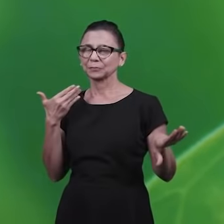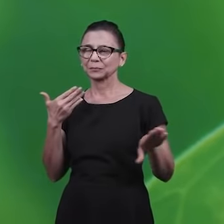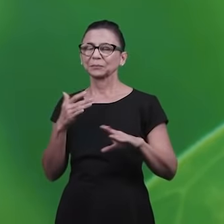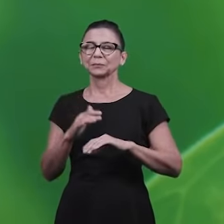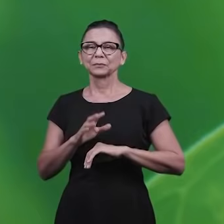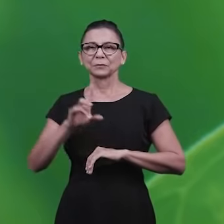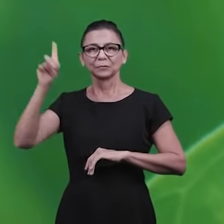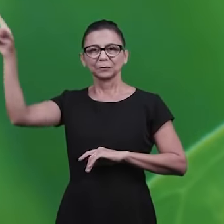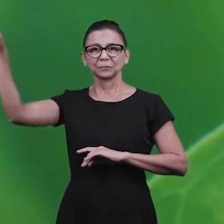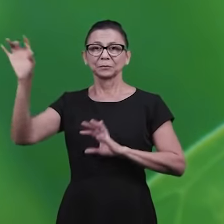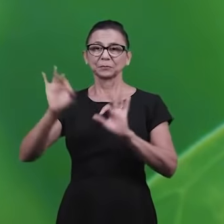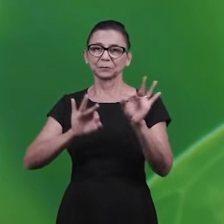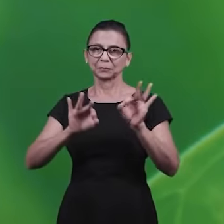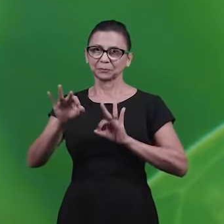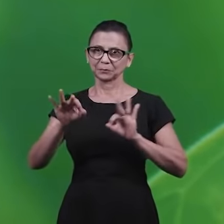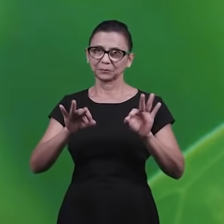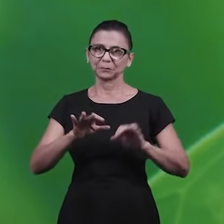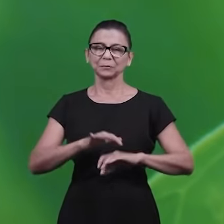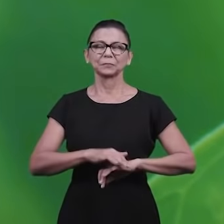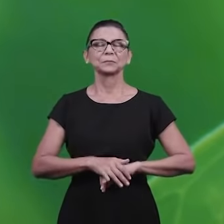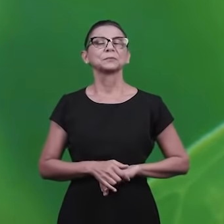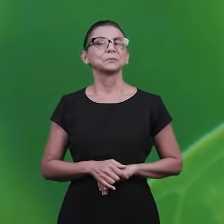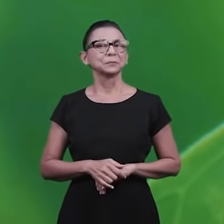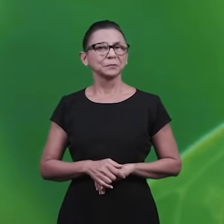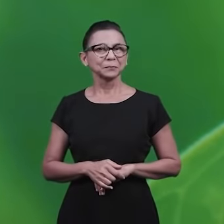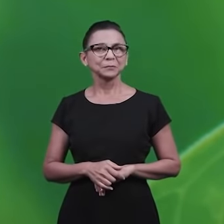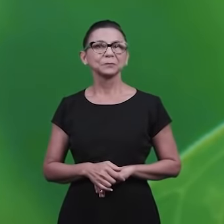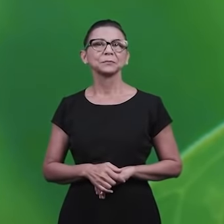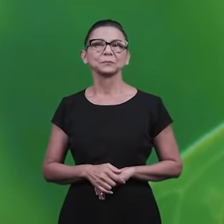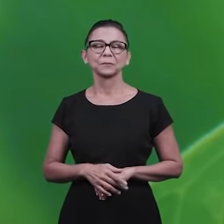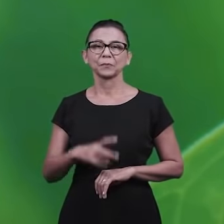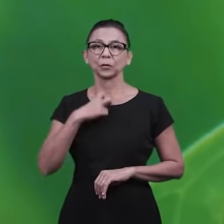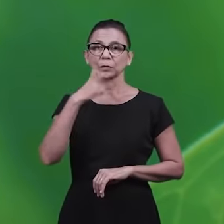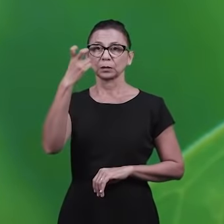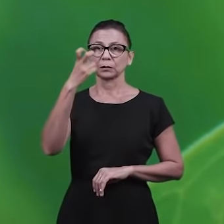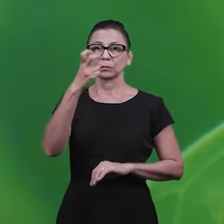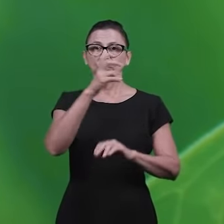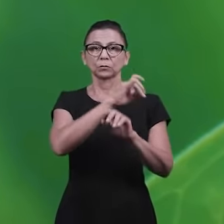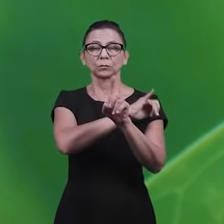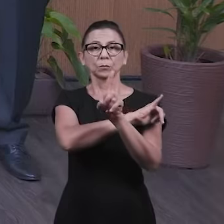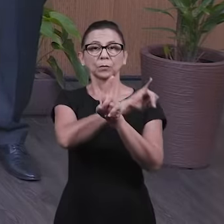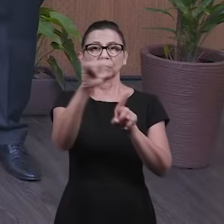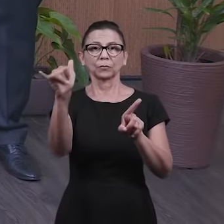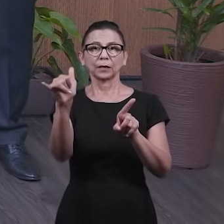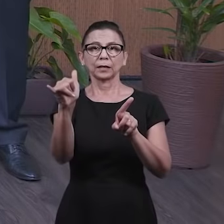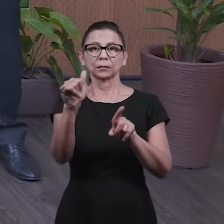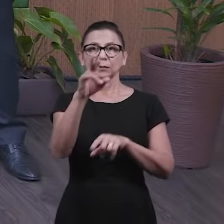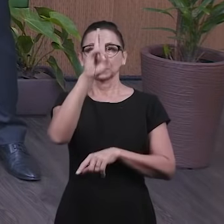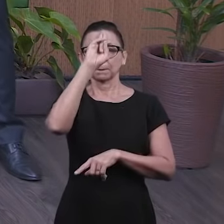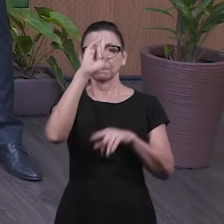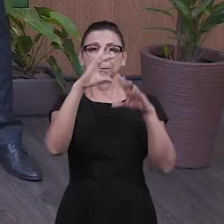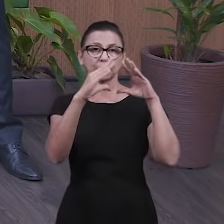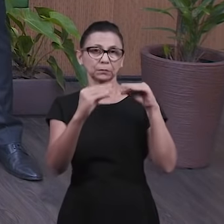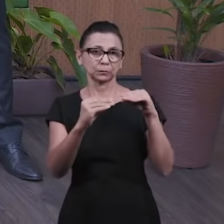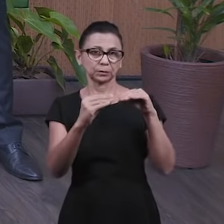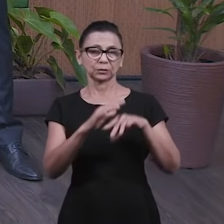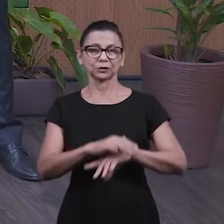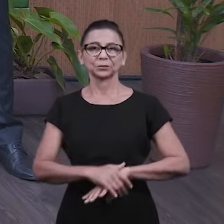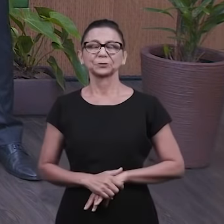queridos, ocorrerá no grito profético da meia-noite. Amém. Cuja